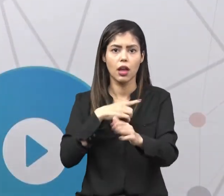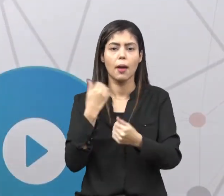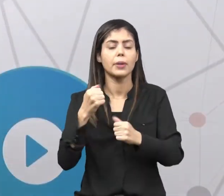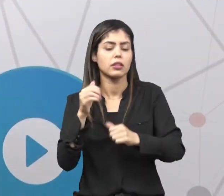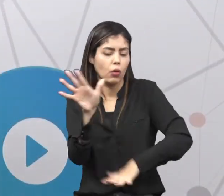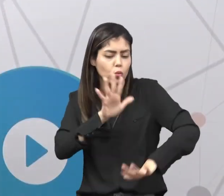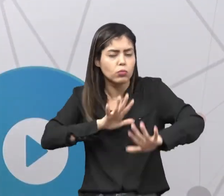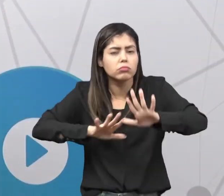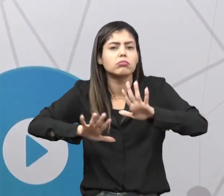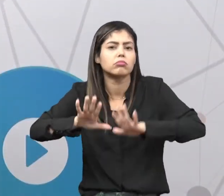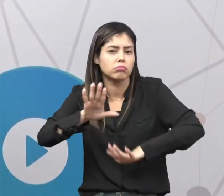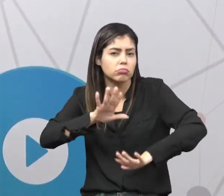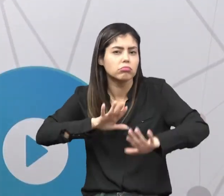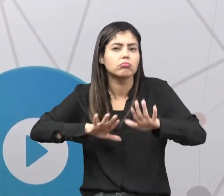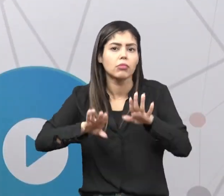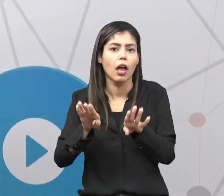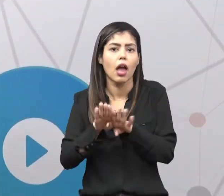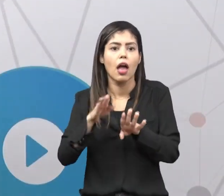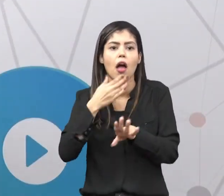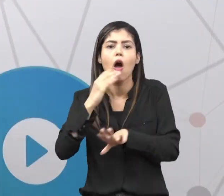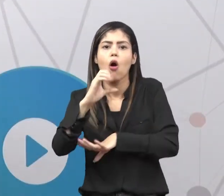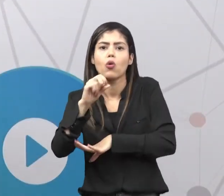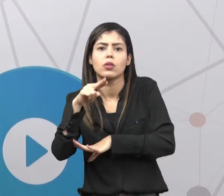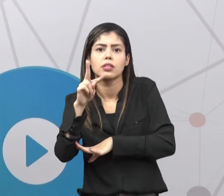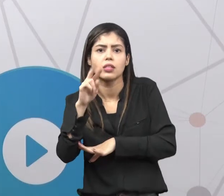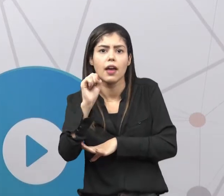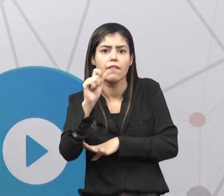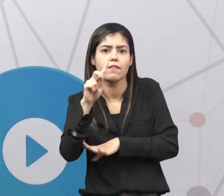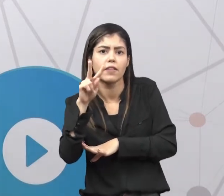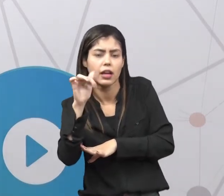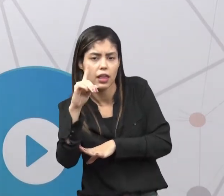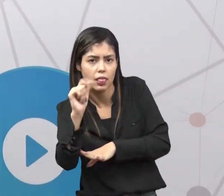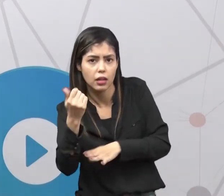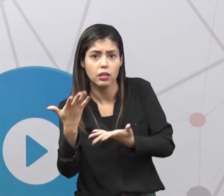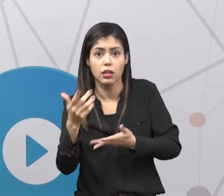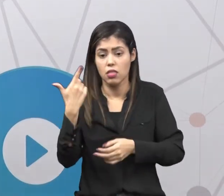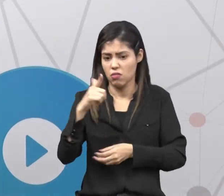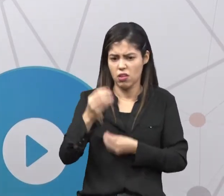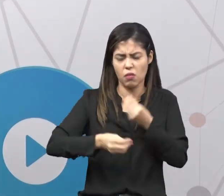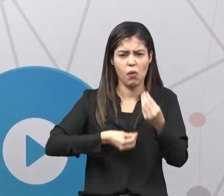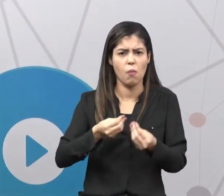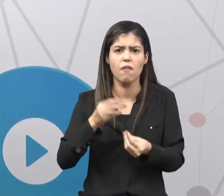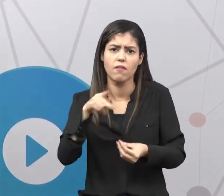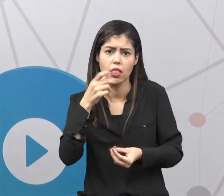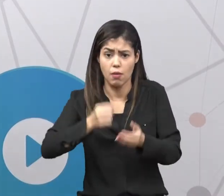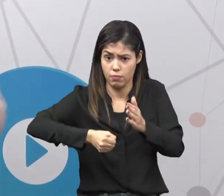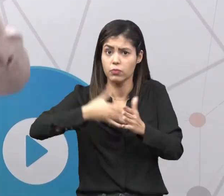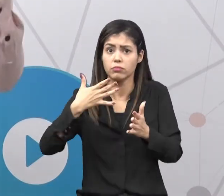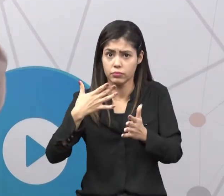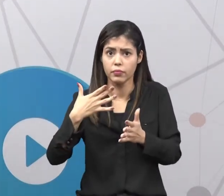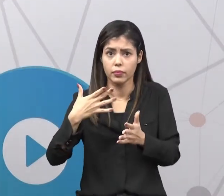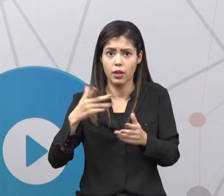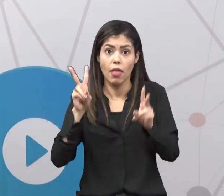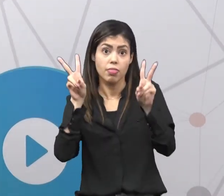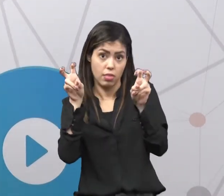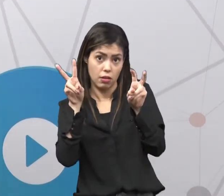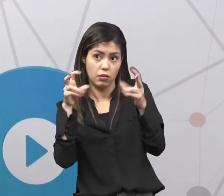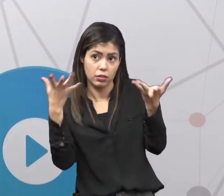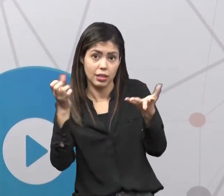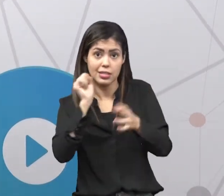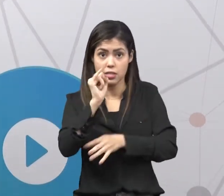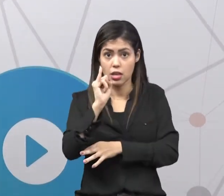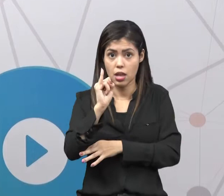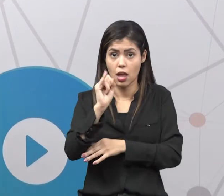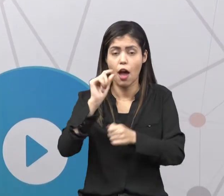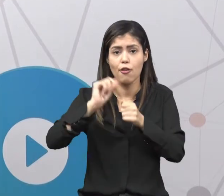ser preservada, a floresta ela tem que ser conservada. Não adianta a gente falar muito na parte teórica se a